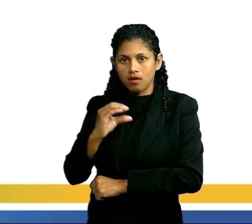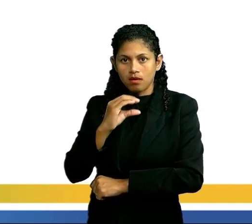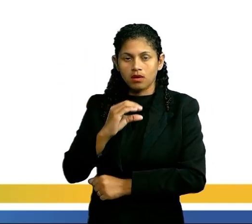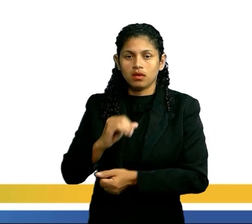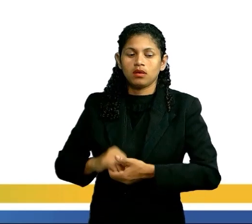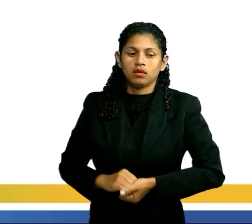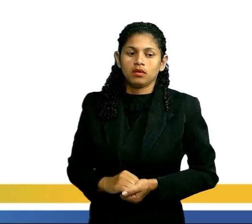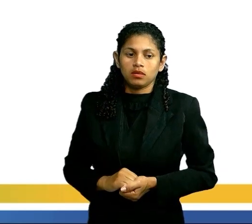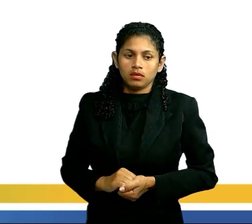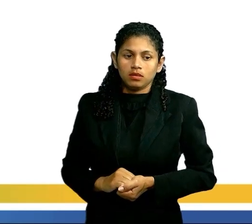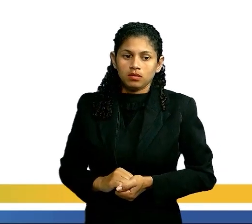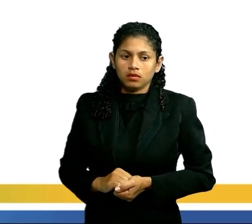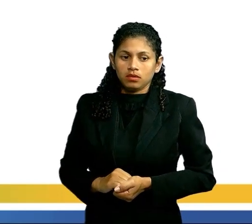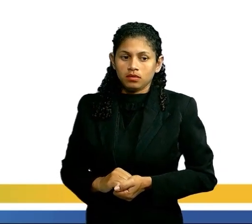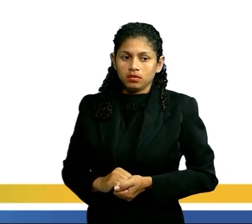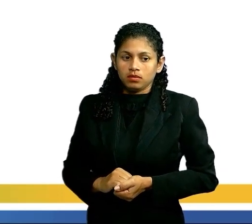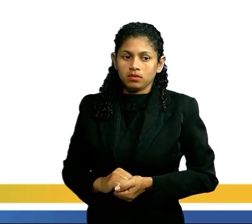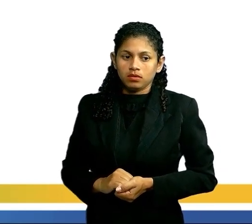Tá?